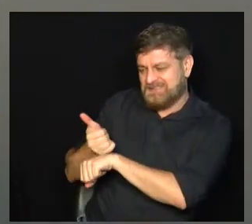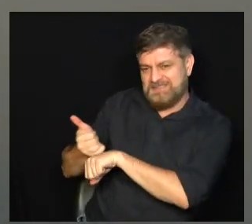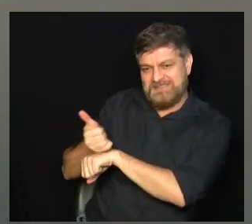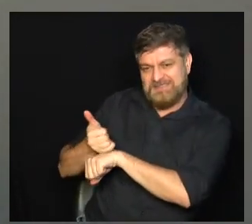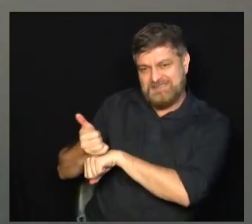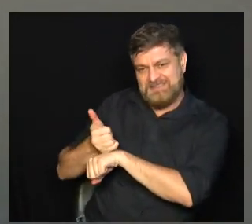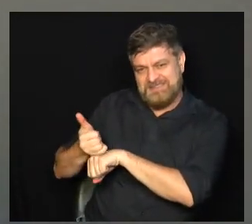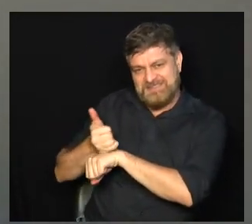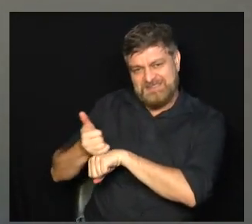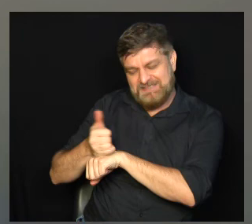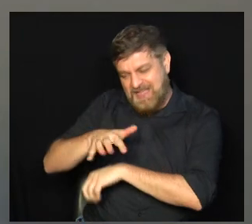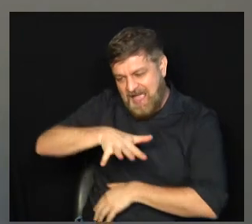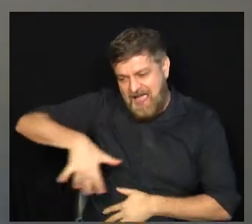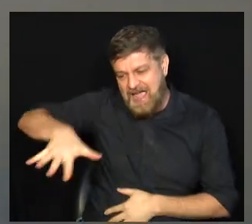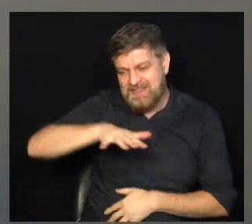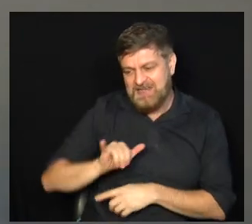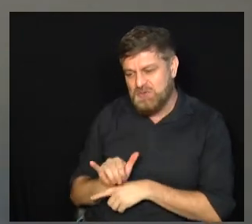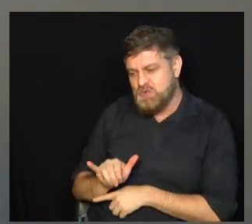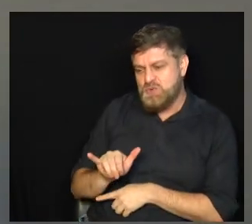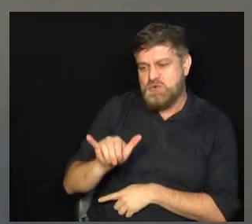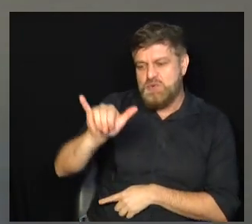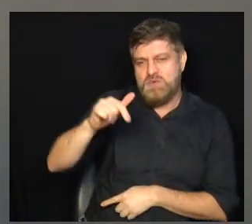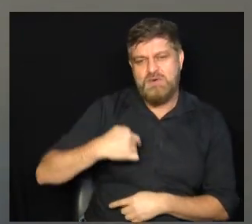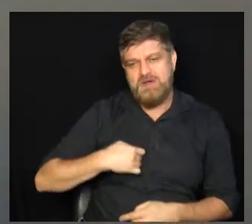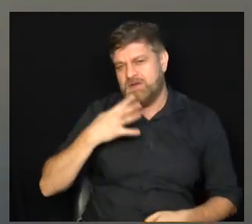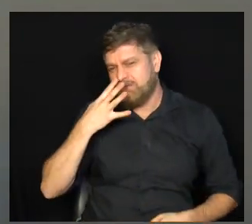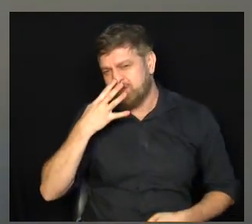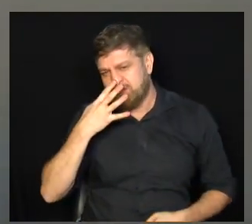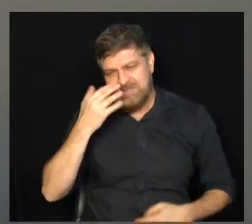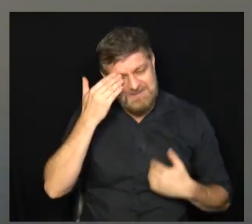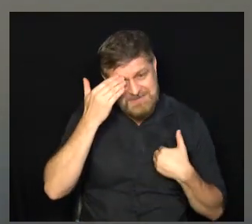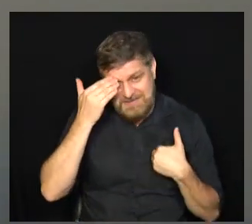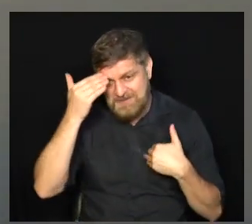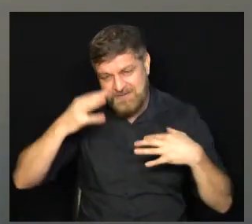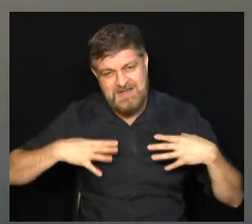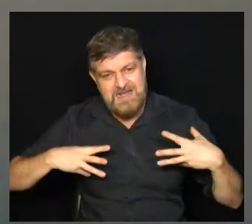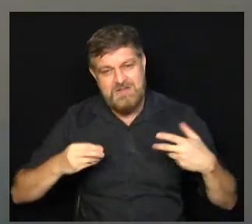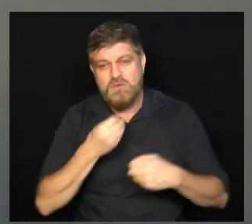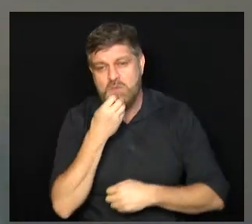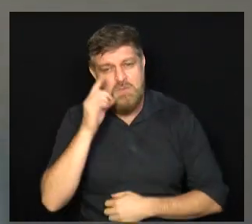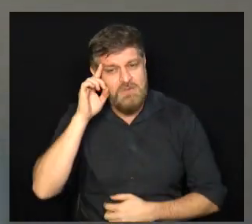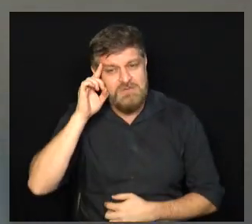a todo esse mundo da aeronáutica que eu admiro muito. Muito obrigada a todos, um bom dia.